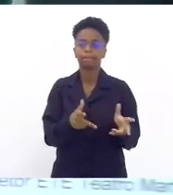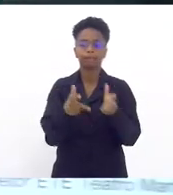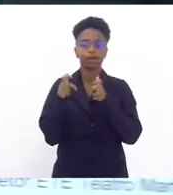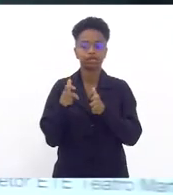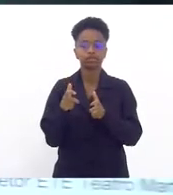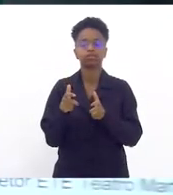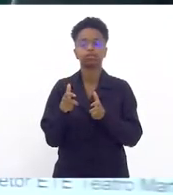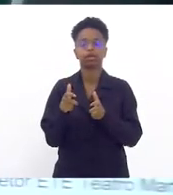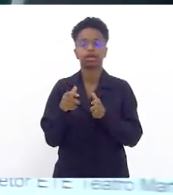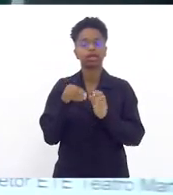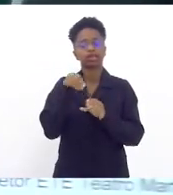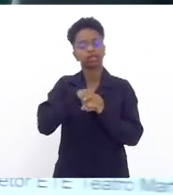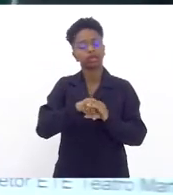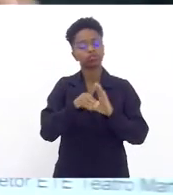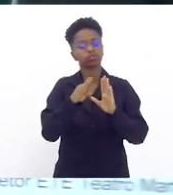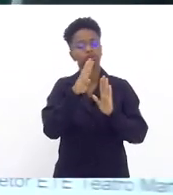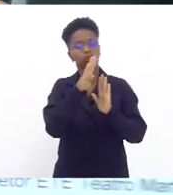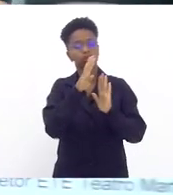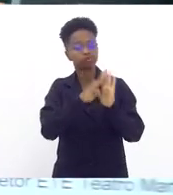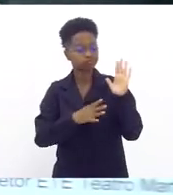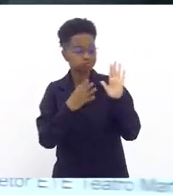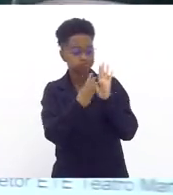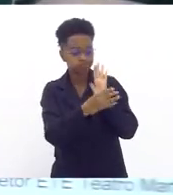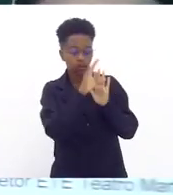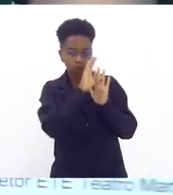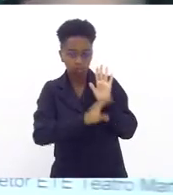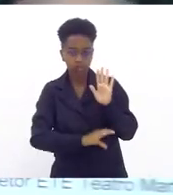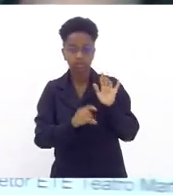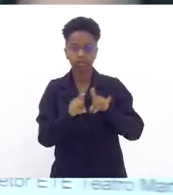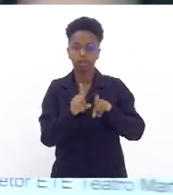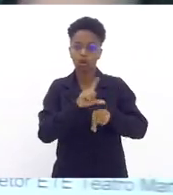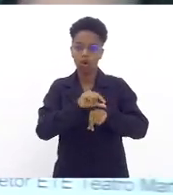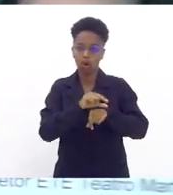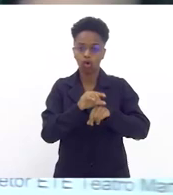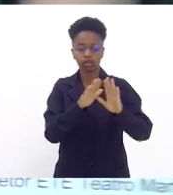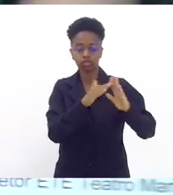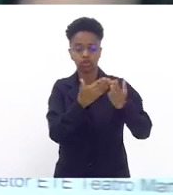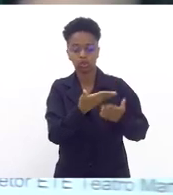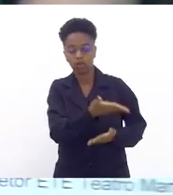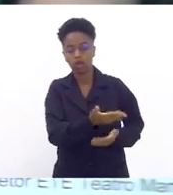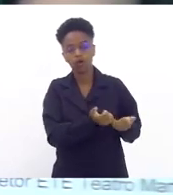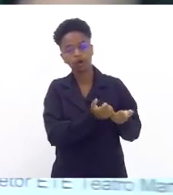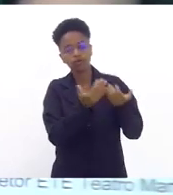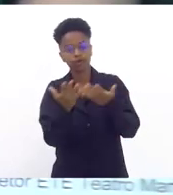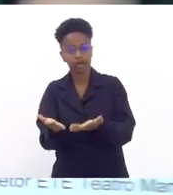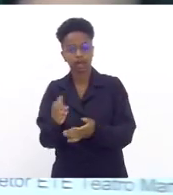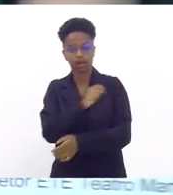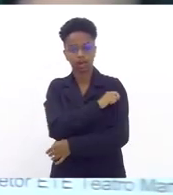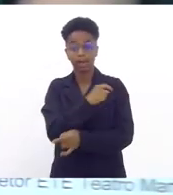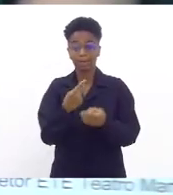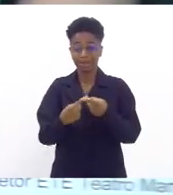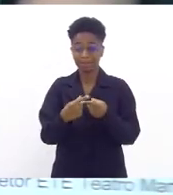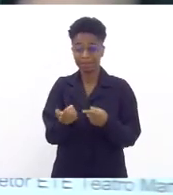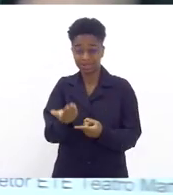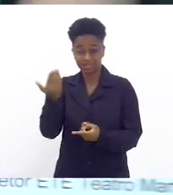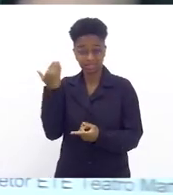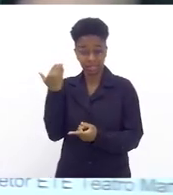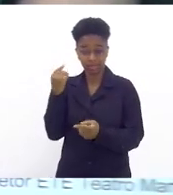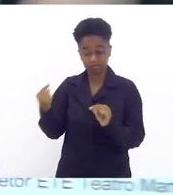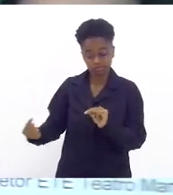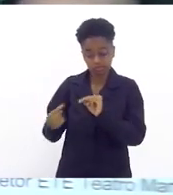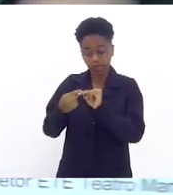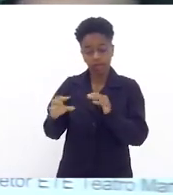da grade curricular das Horas oferecidas pela Escola Martins Pena que outrora não era ligada